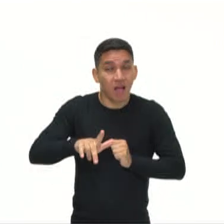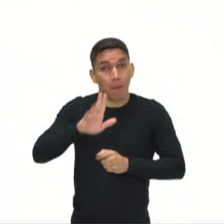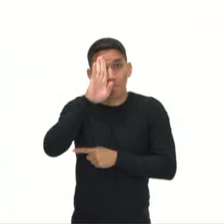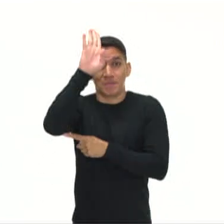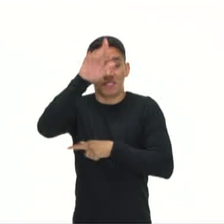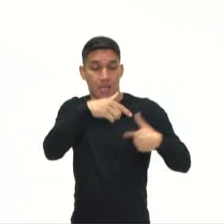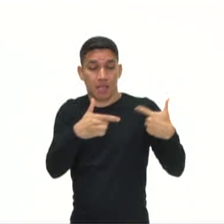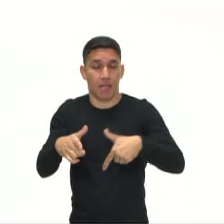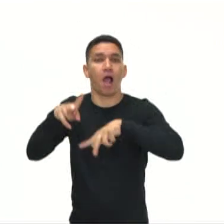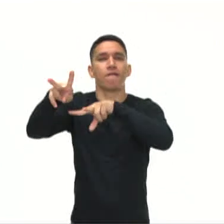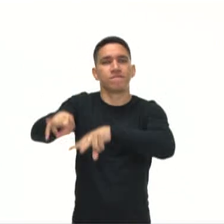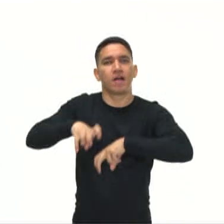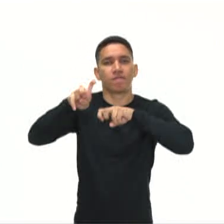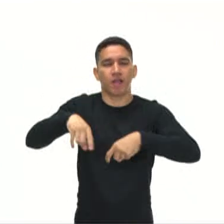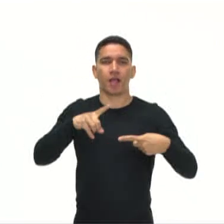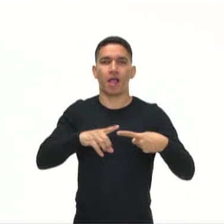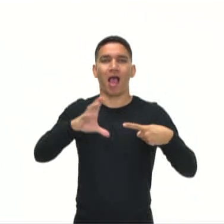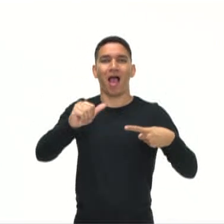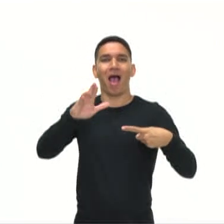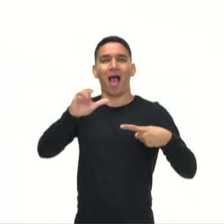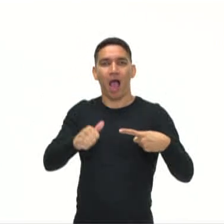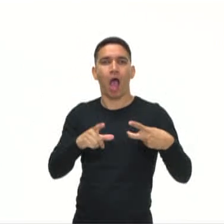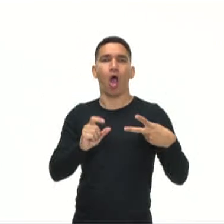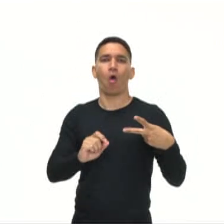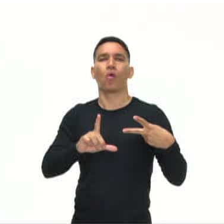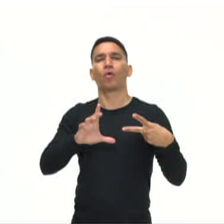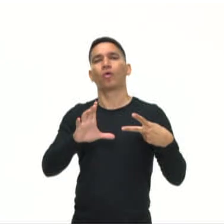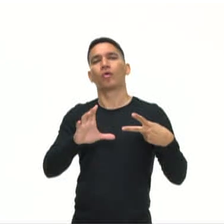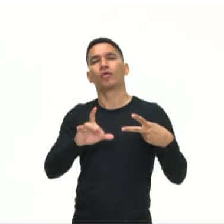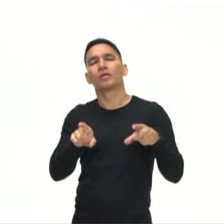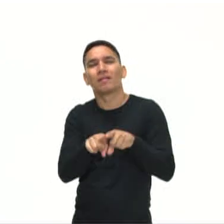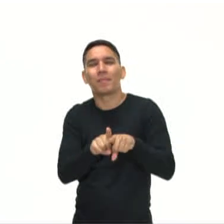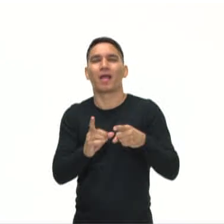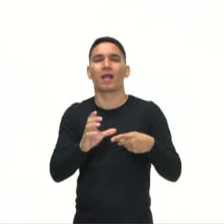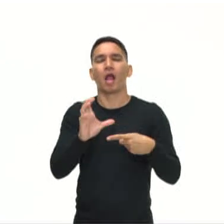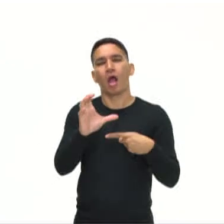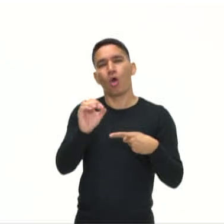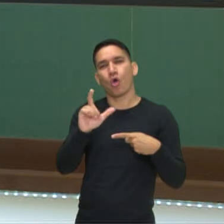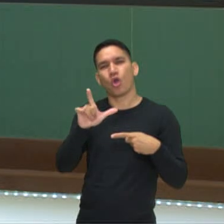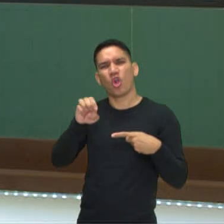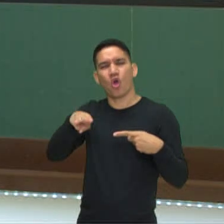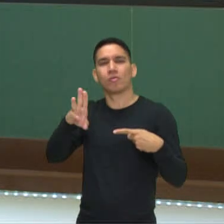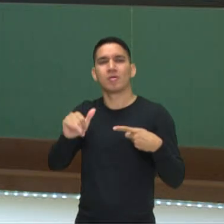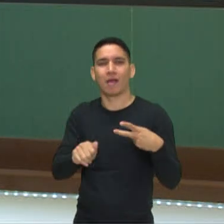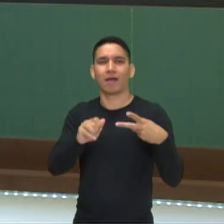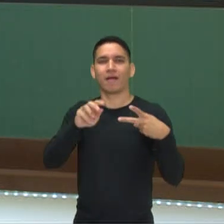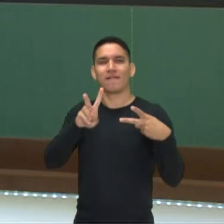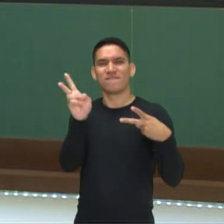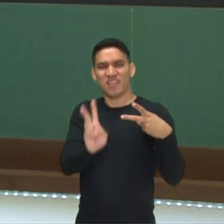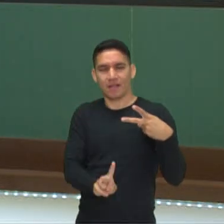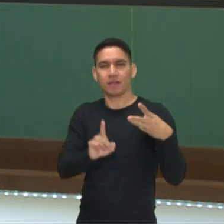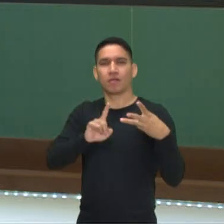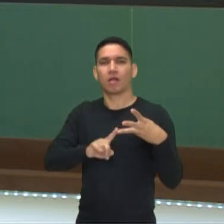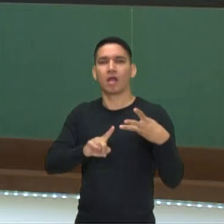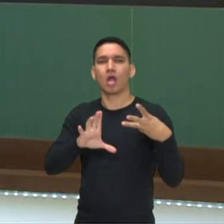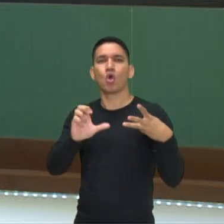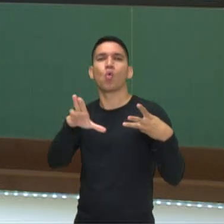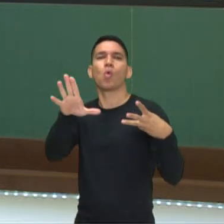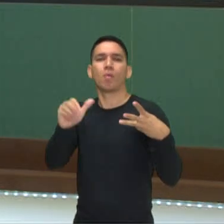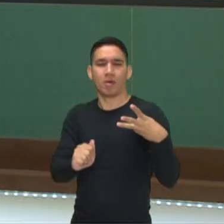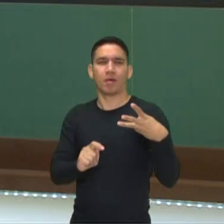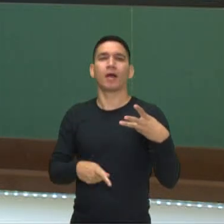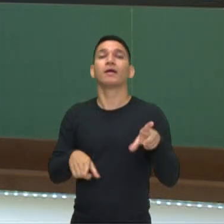grandes fazendas de cacau, na Colômbia, Equador, Venezuela e Cuba. Então a gente vê que eles não vão ser levados para todas as partes